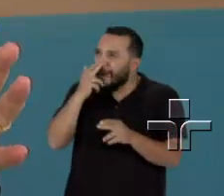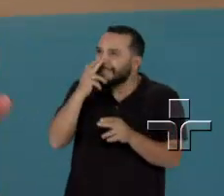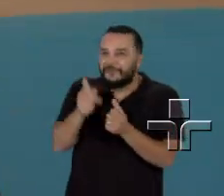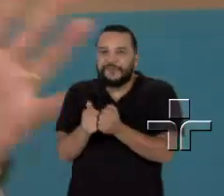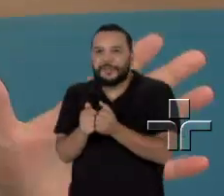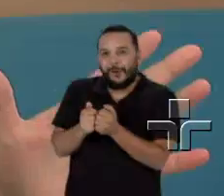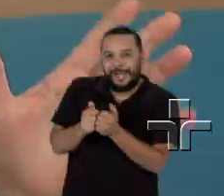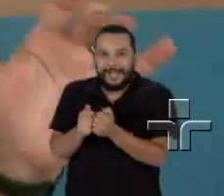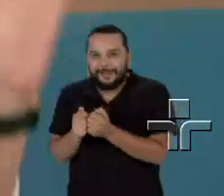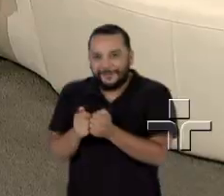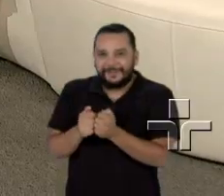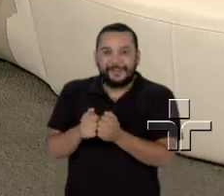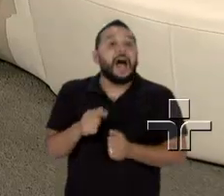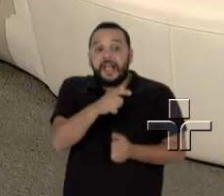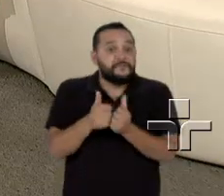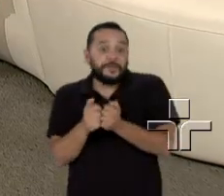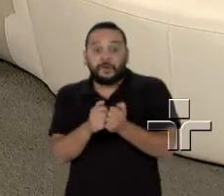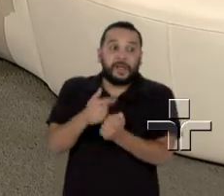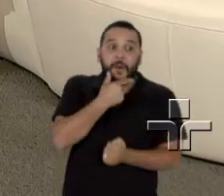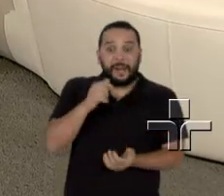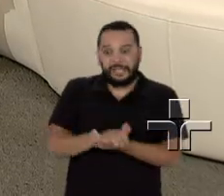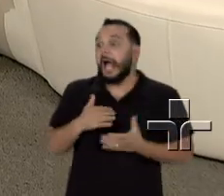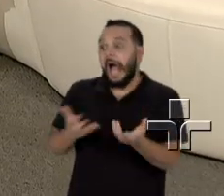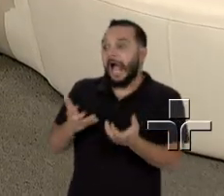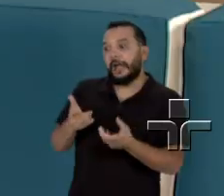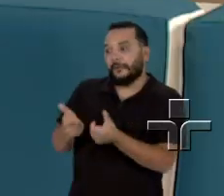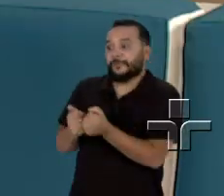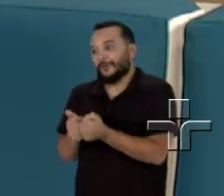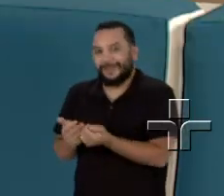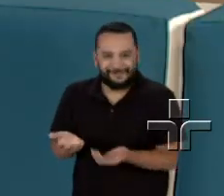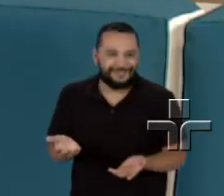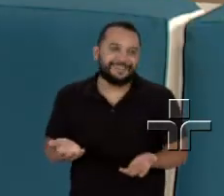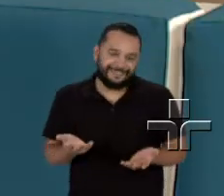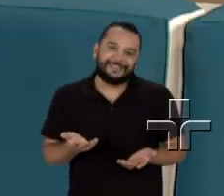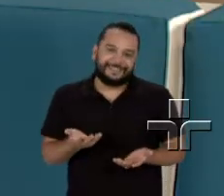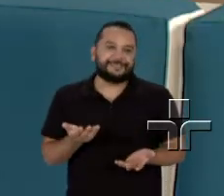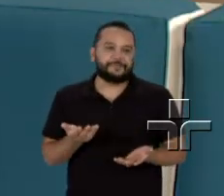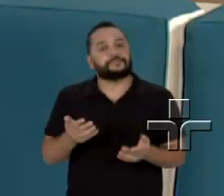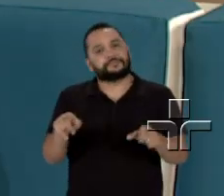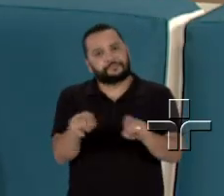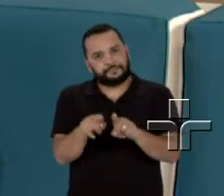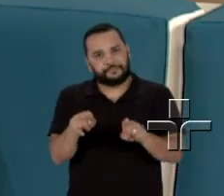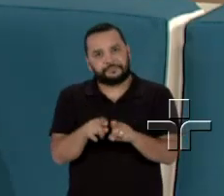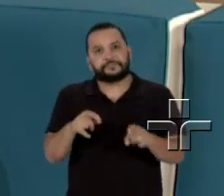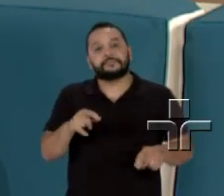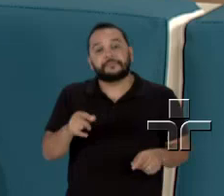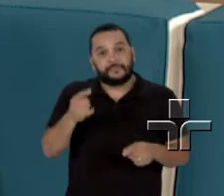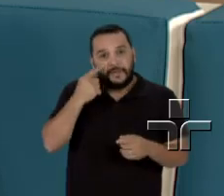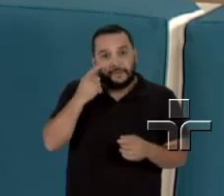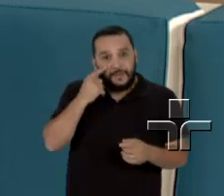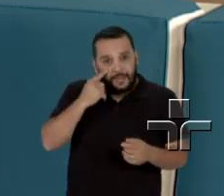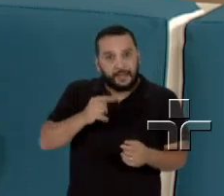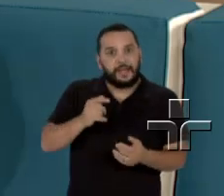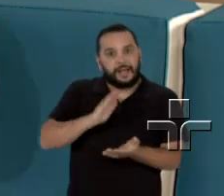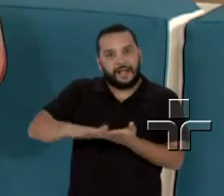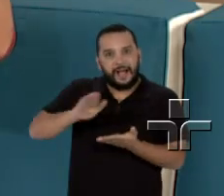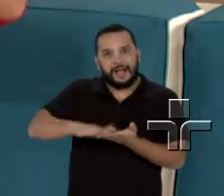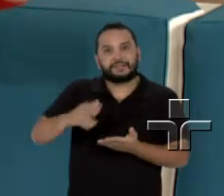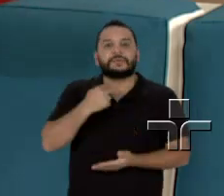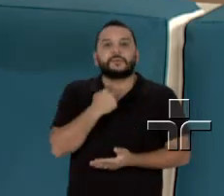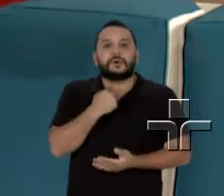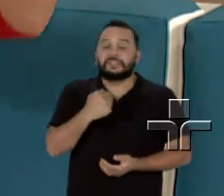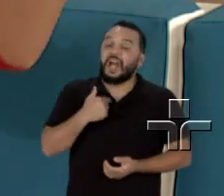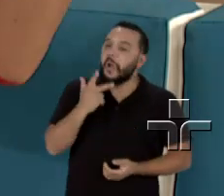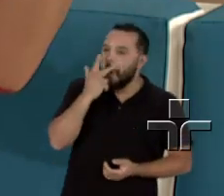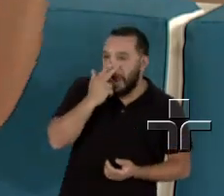quando falei game já o pa e é importante né gente olhar os gastos porque não pode ter essa coisa de